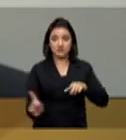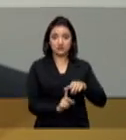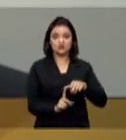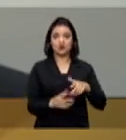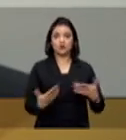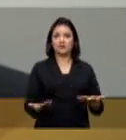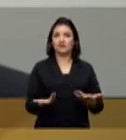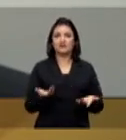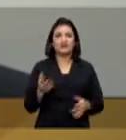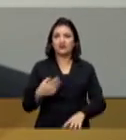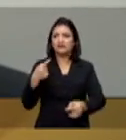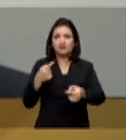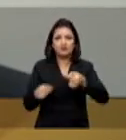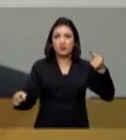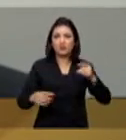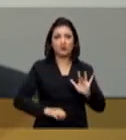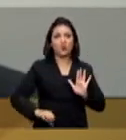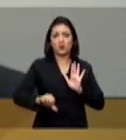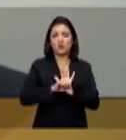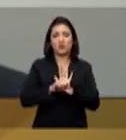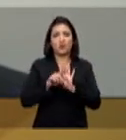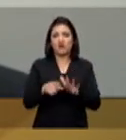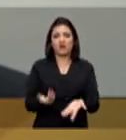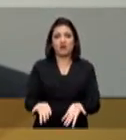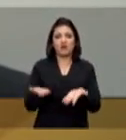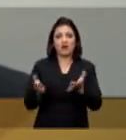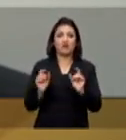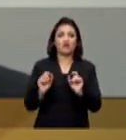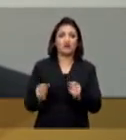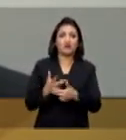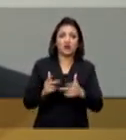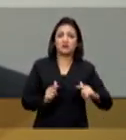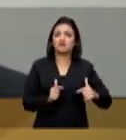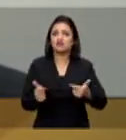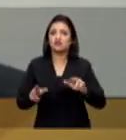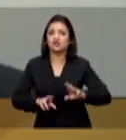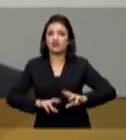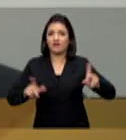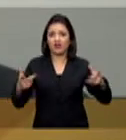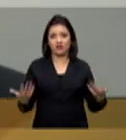evidentemente desproporcional para um crime de perigo abstrato que envolve condutas muito distintas.